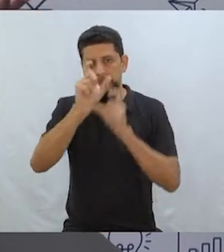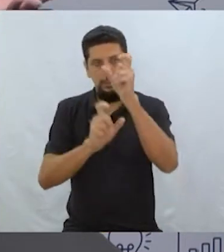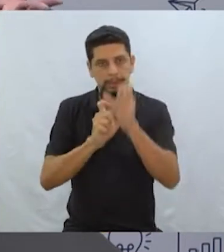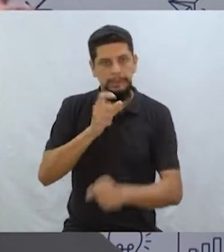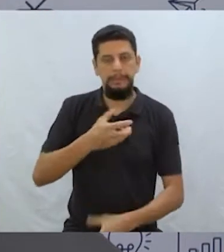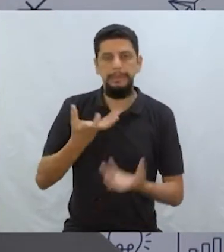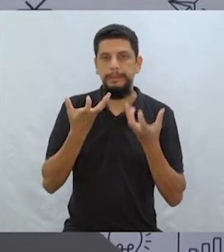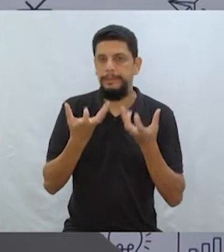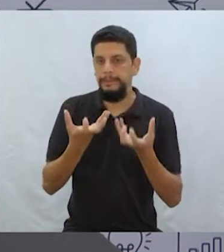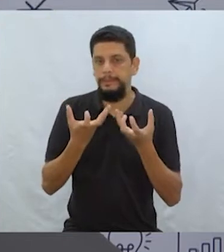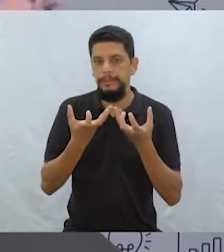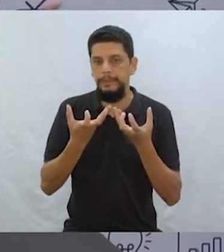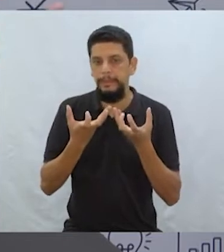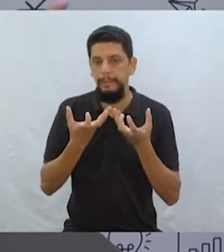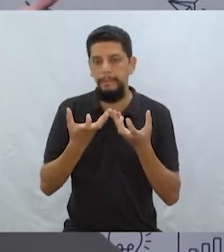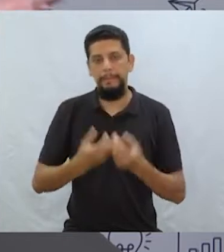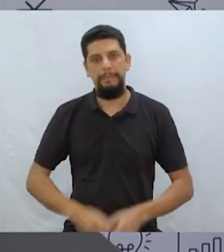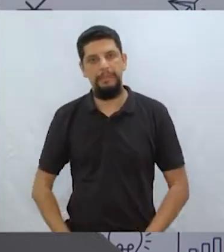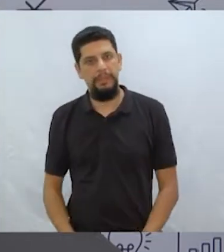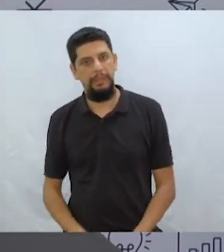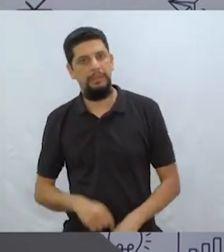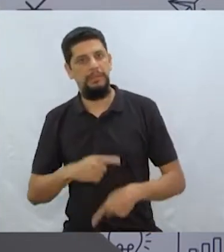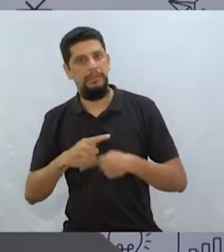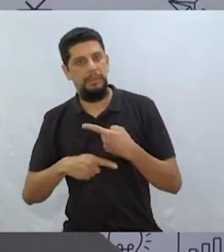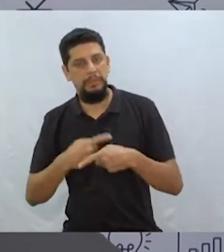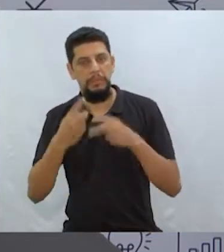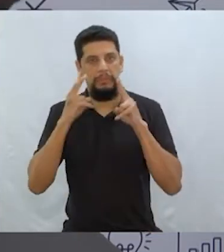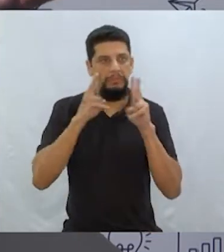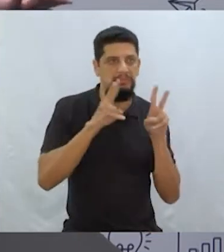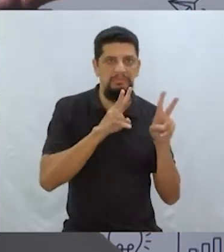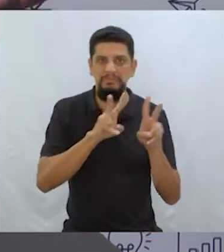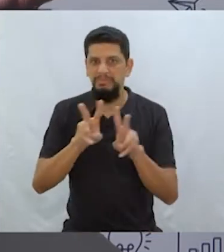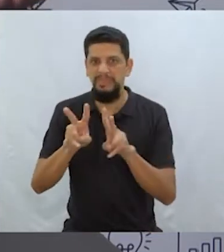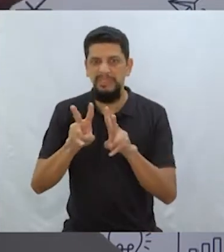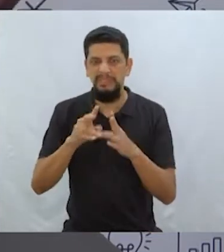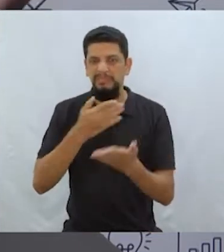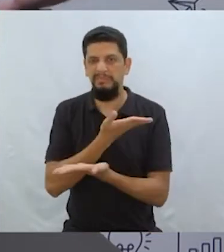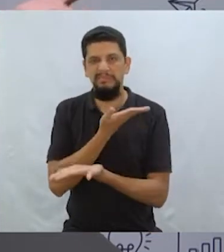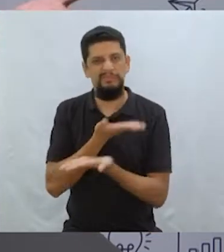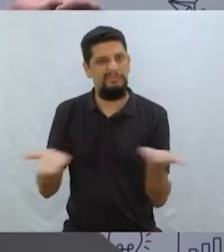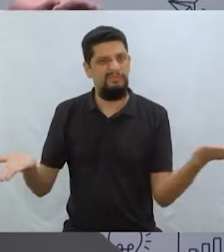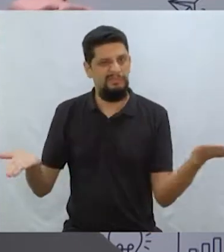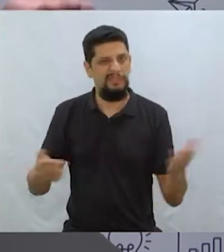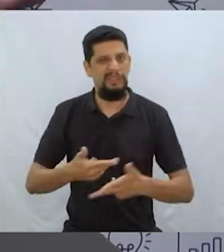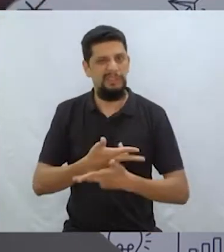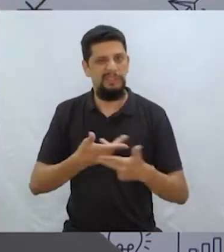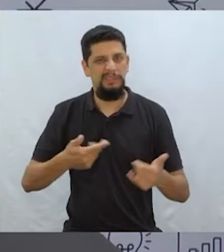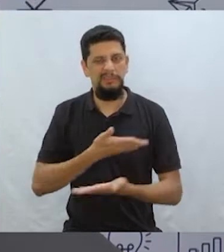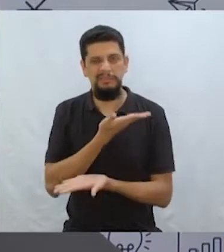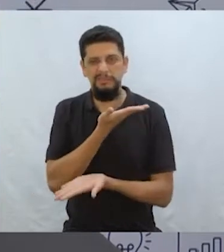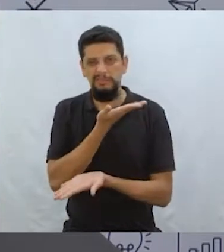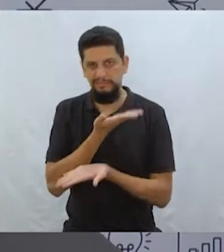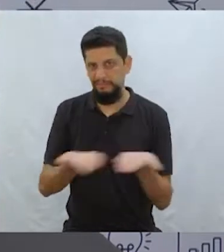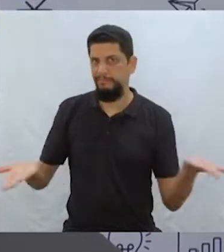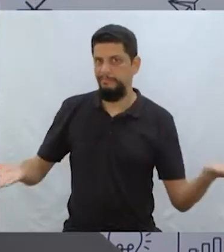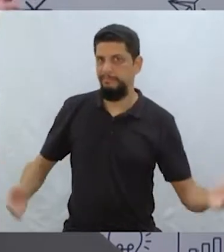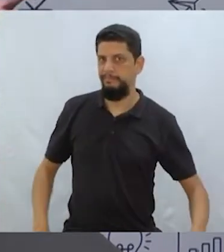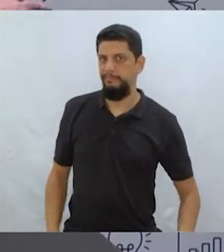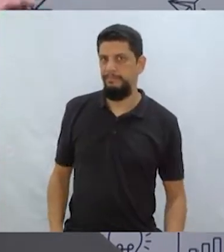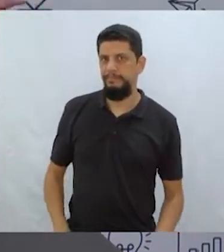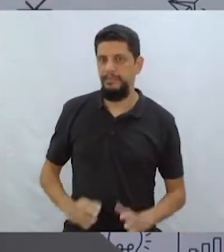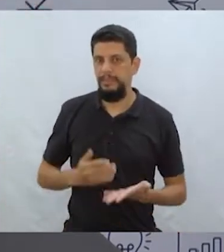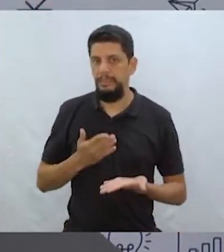que as pessoas tanto queriam elas acabavam ali vendo que se perdia muita coisa acabava